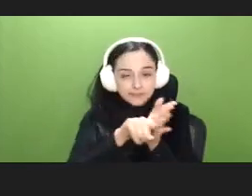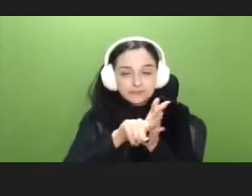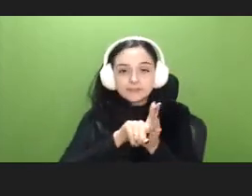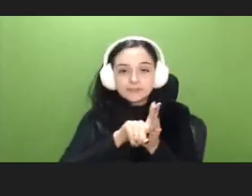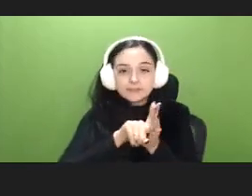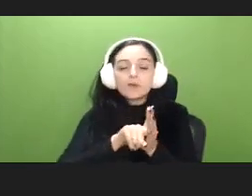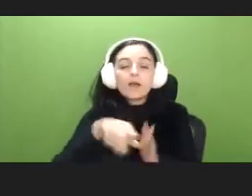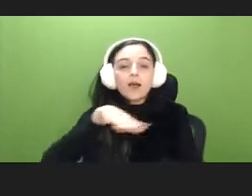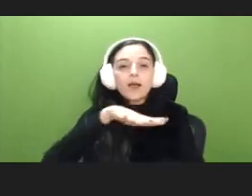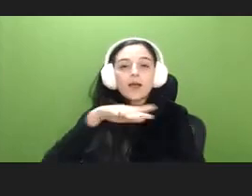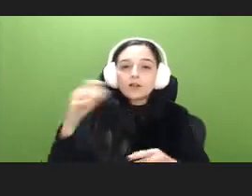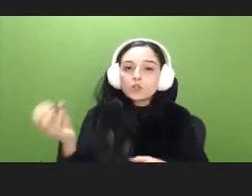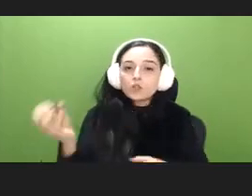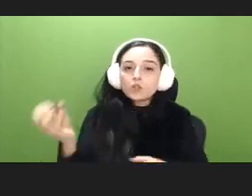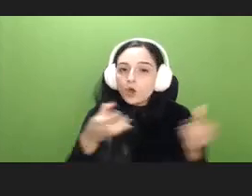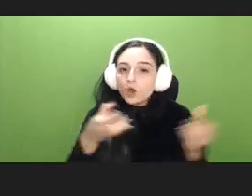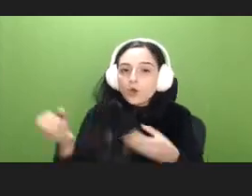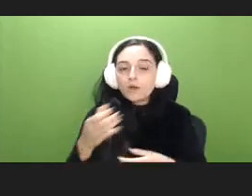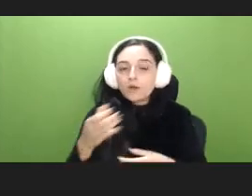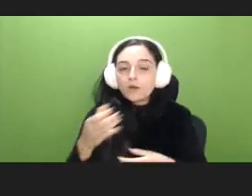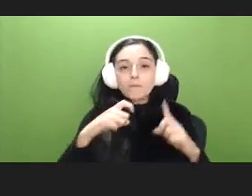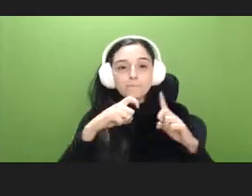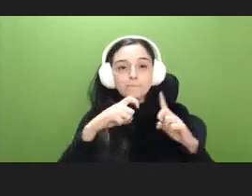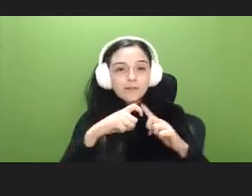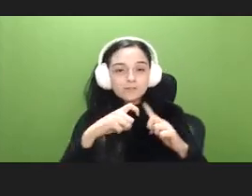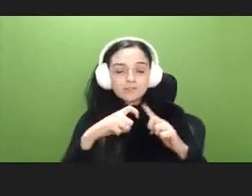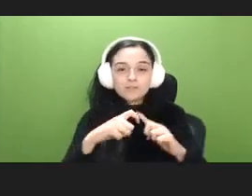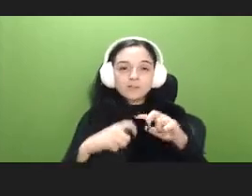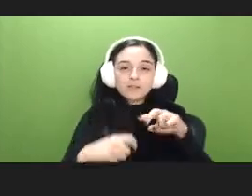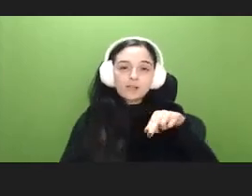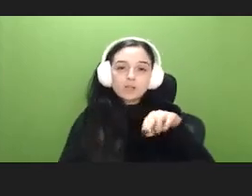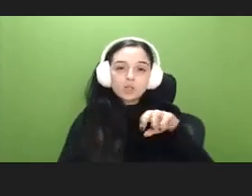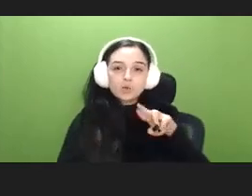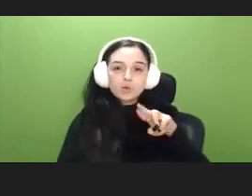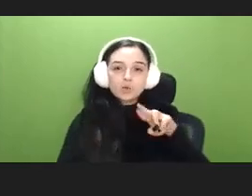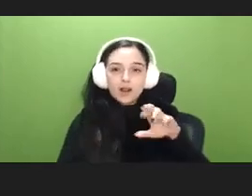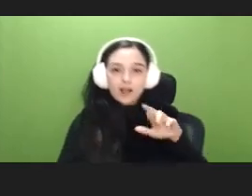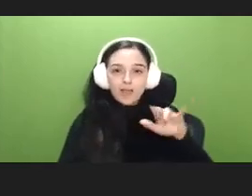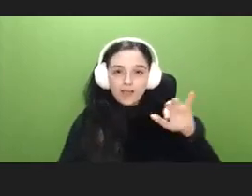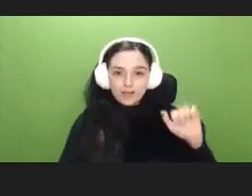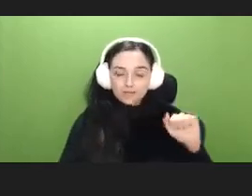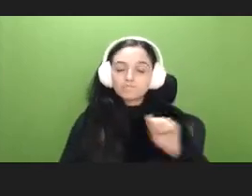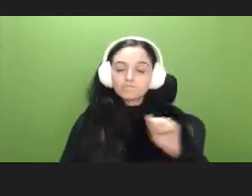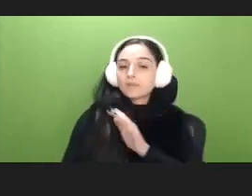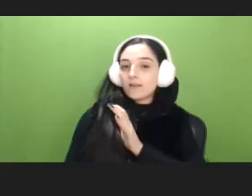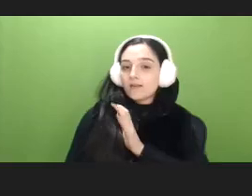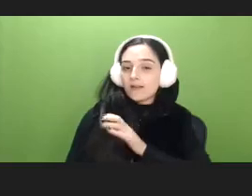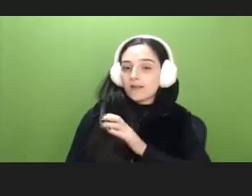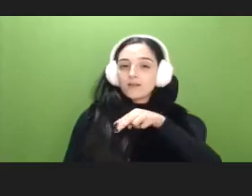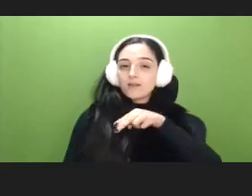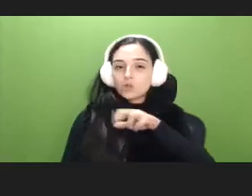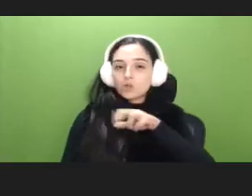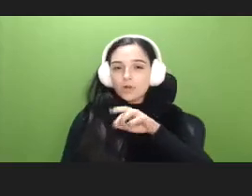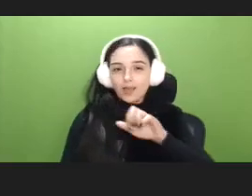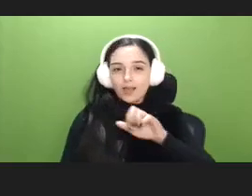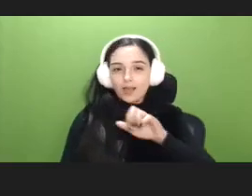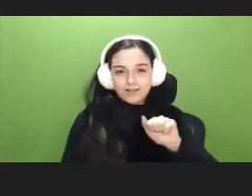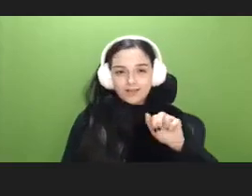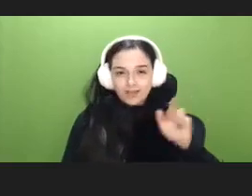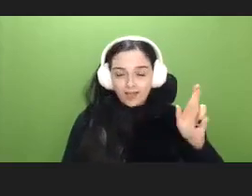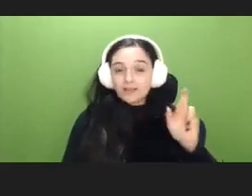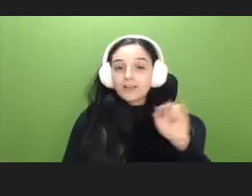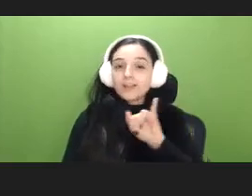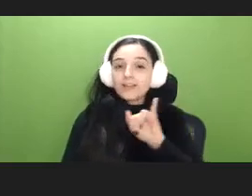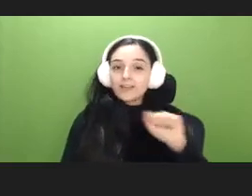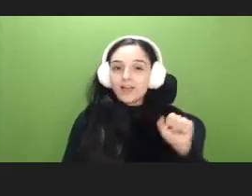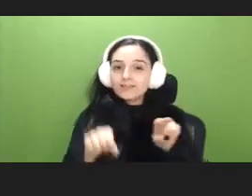cardiovascular, medicina nuclear, cardiologia nuclear, inteligência artificial, impressão 3D, e é líder